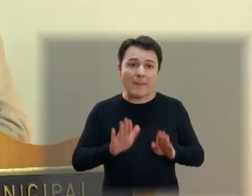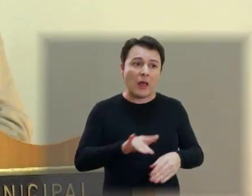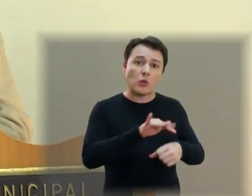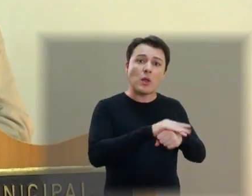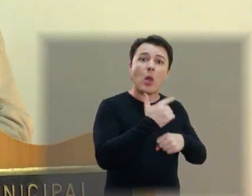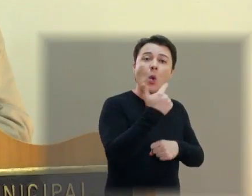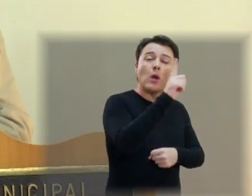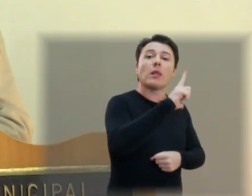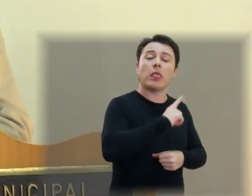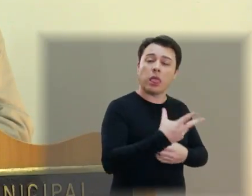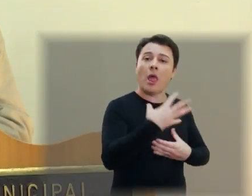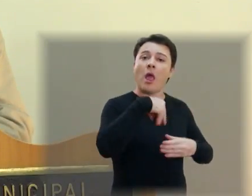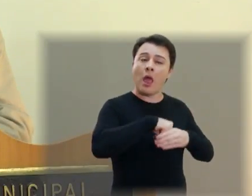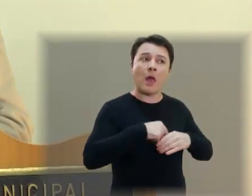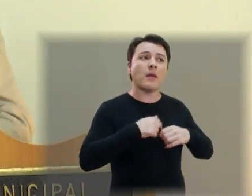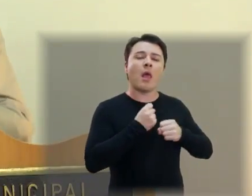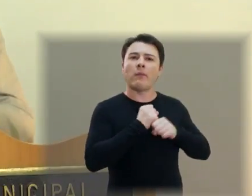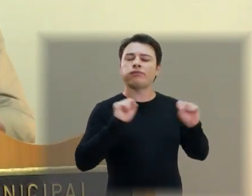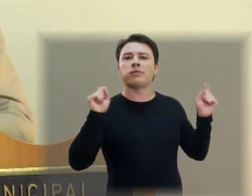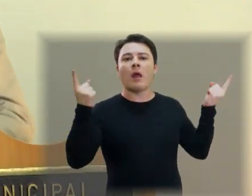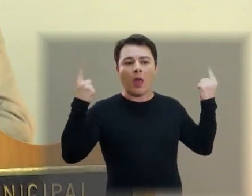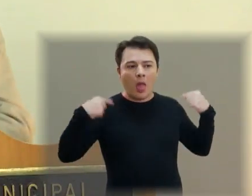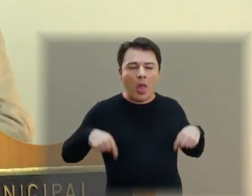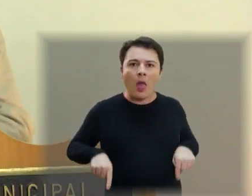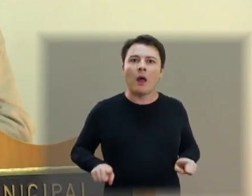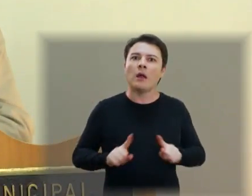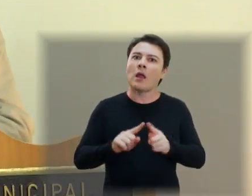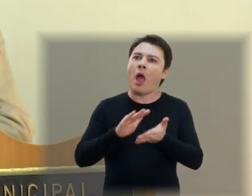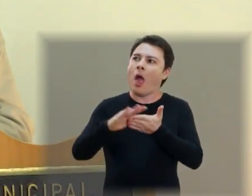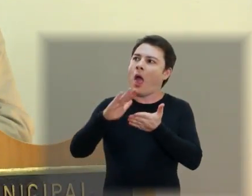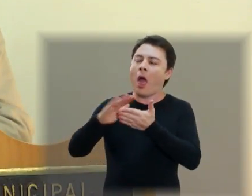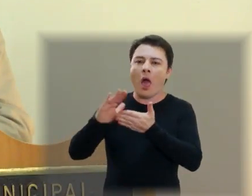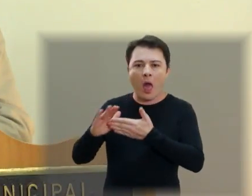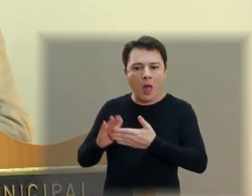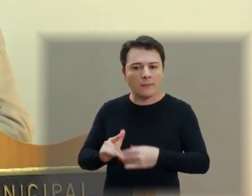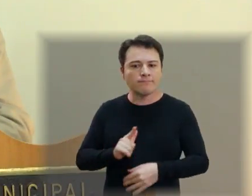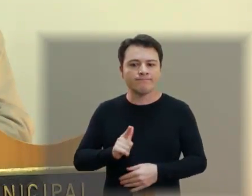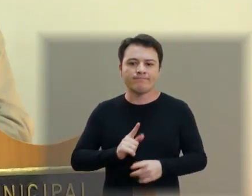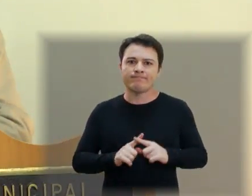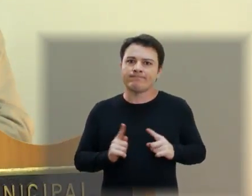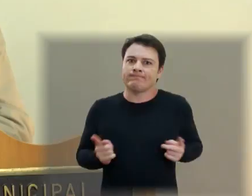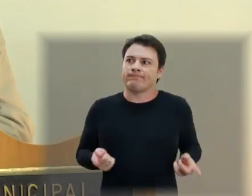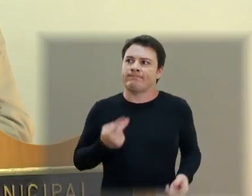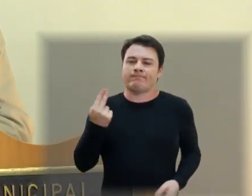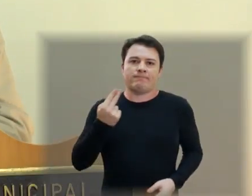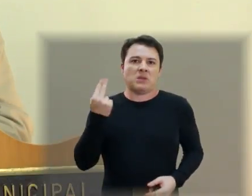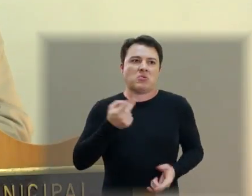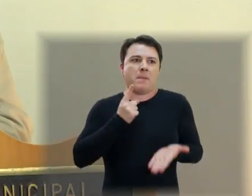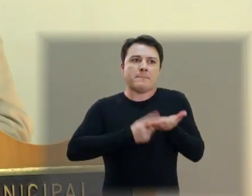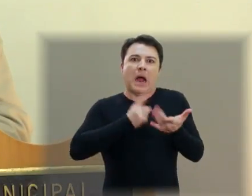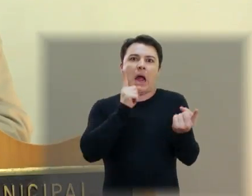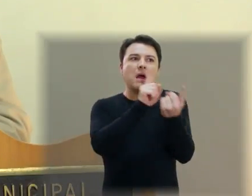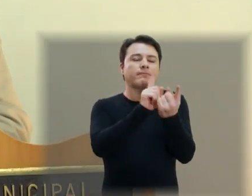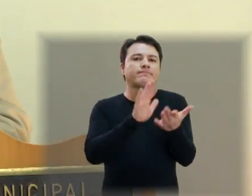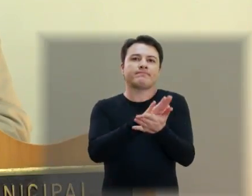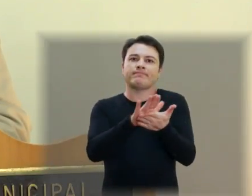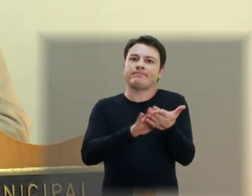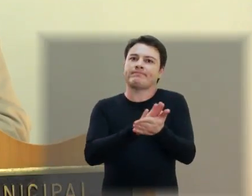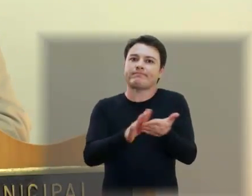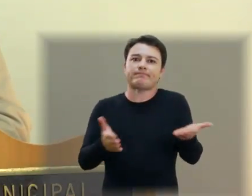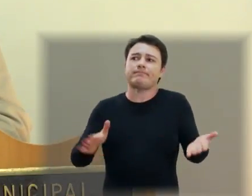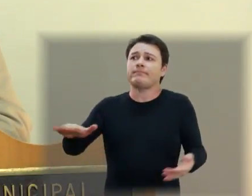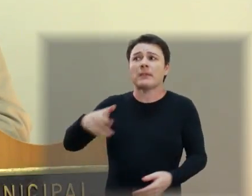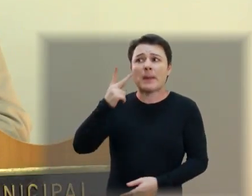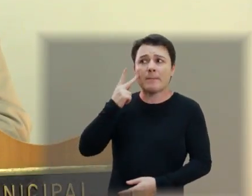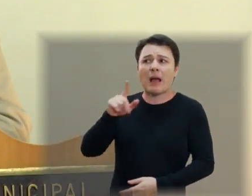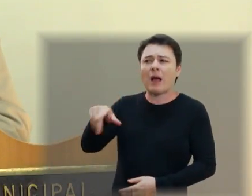atender, faltando gastro e outras complexidades que a pessoa está tendo aí, e não estão conseguindo agendar consulta e nem exames também, viu, Paulo? Dá